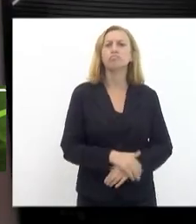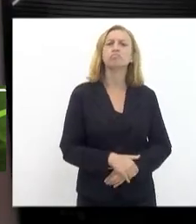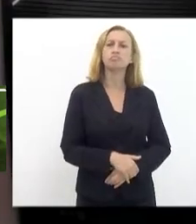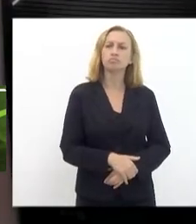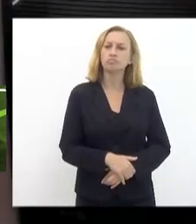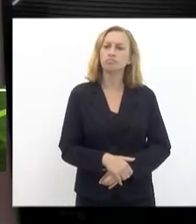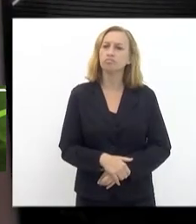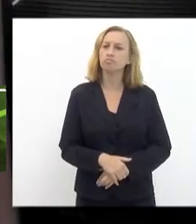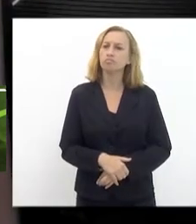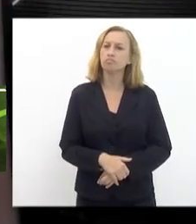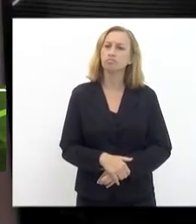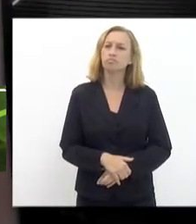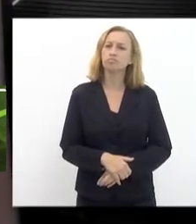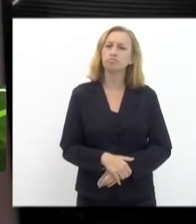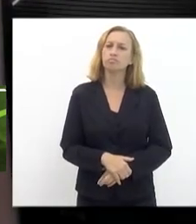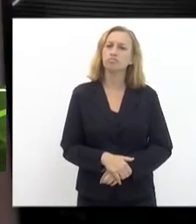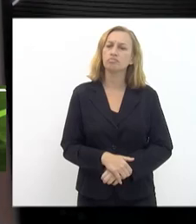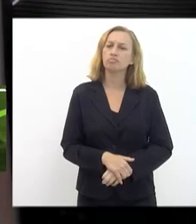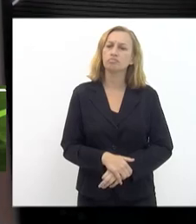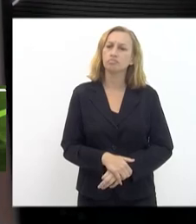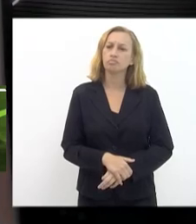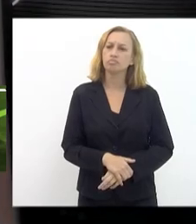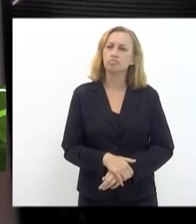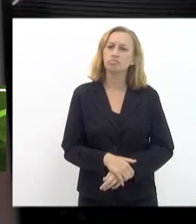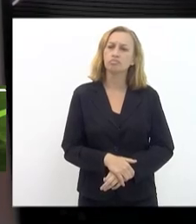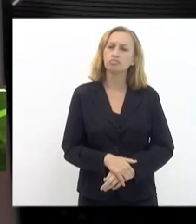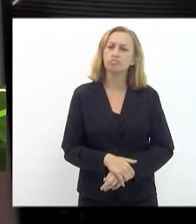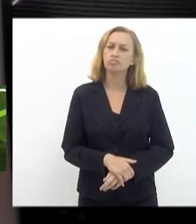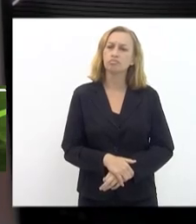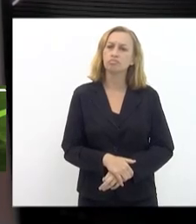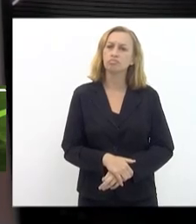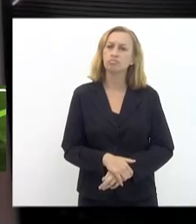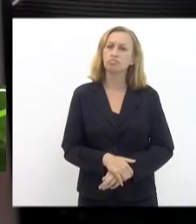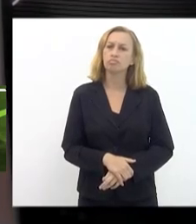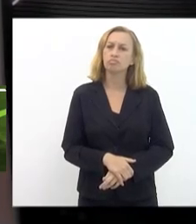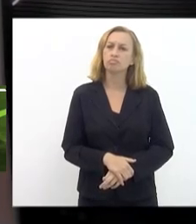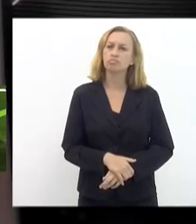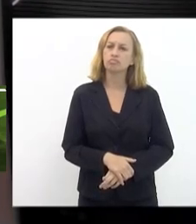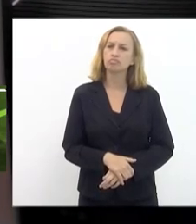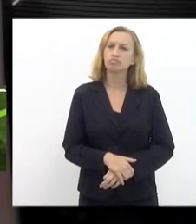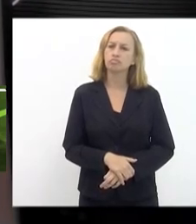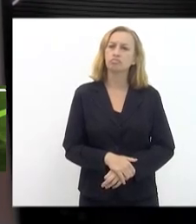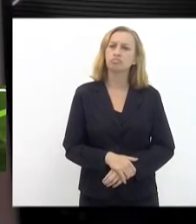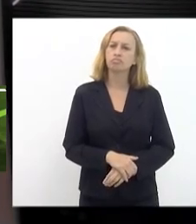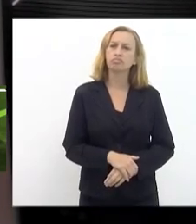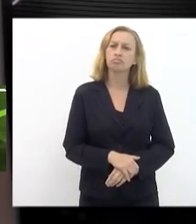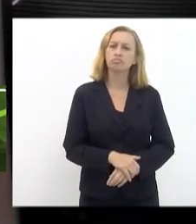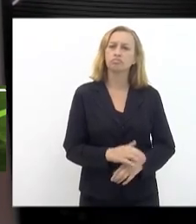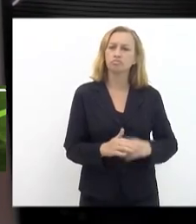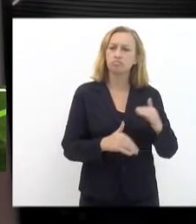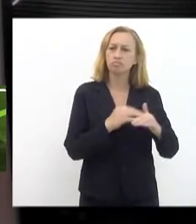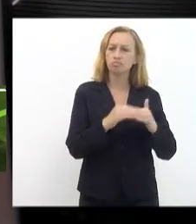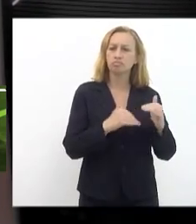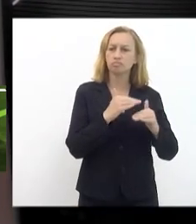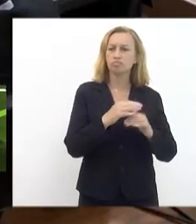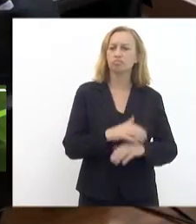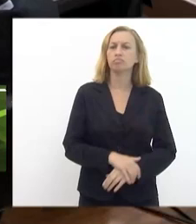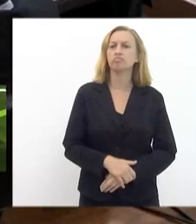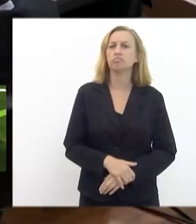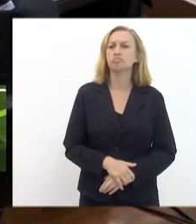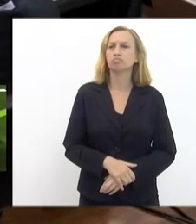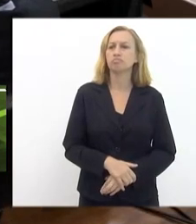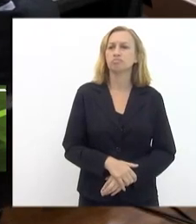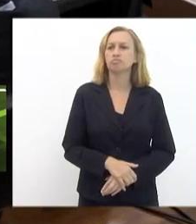da busca pelo menos do que a gente possa considerar desenvolvimento desse estudo podem